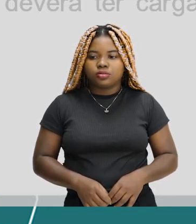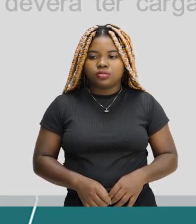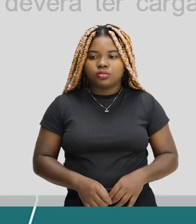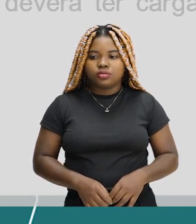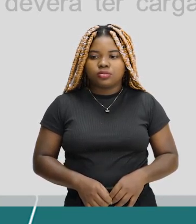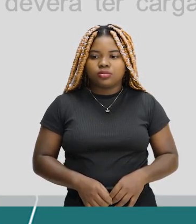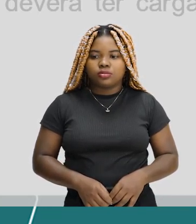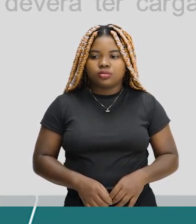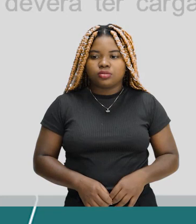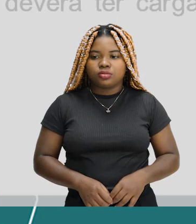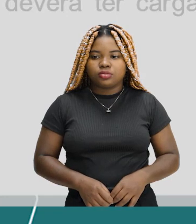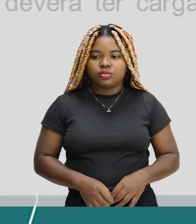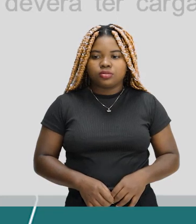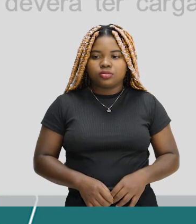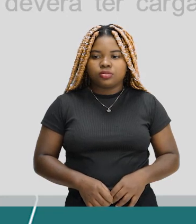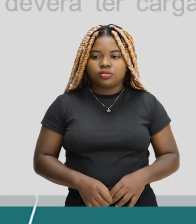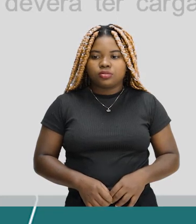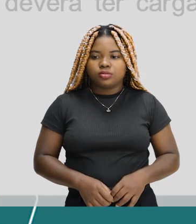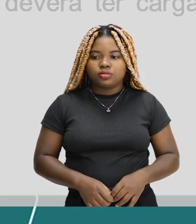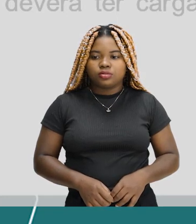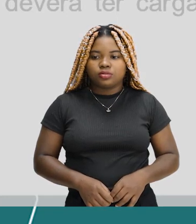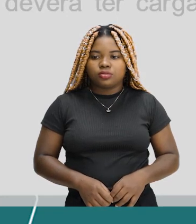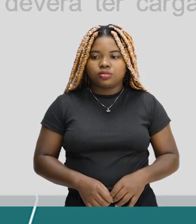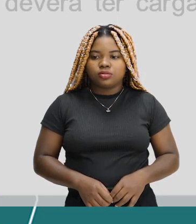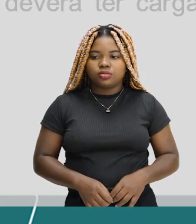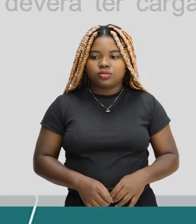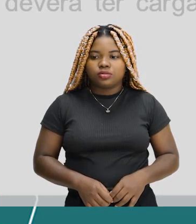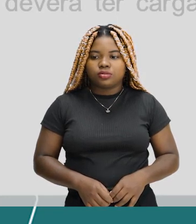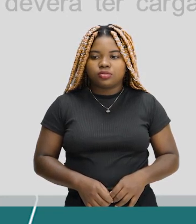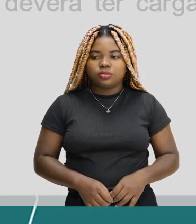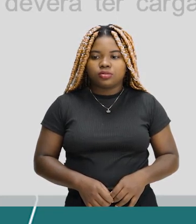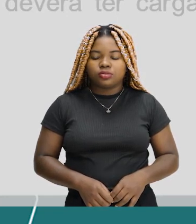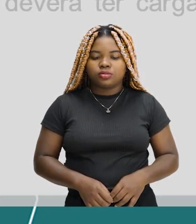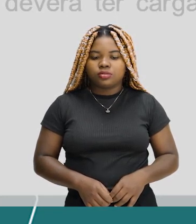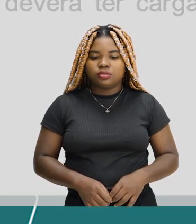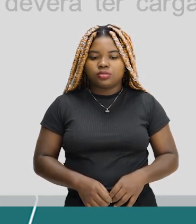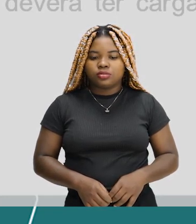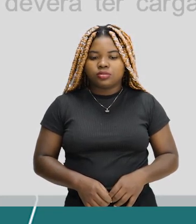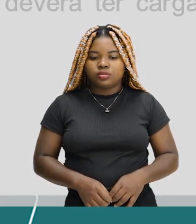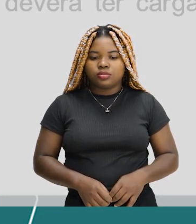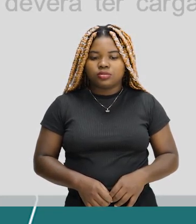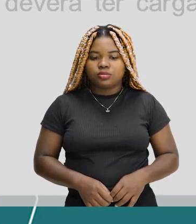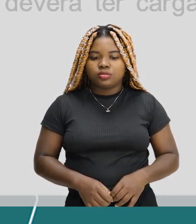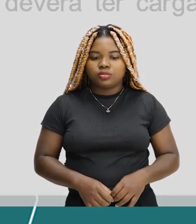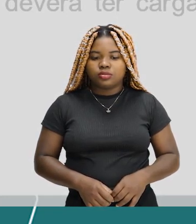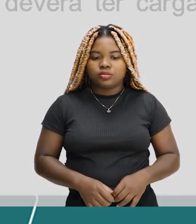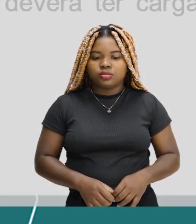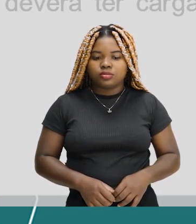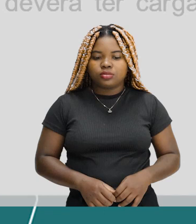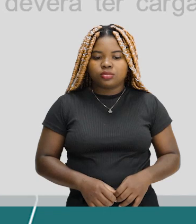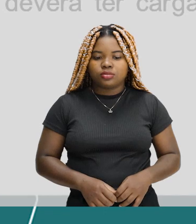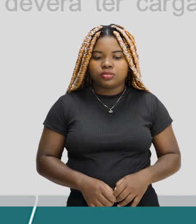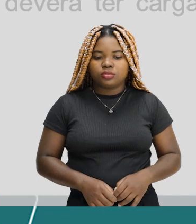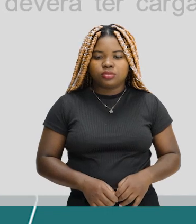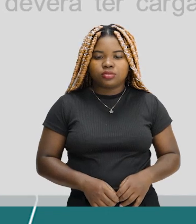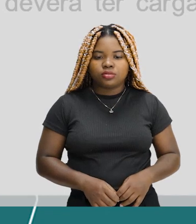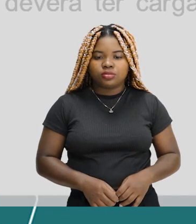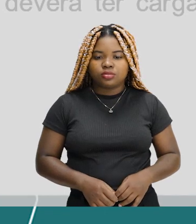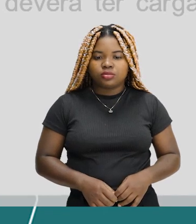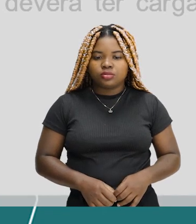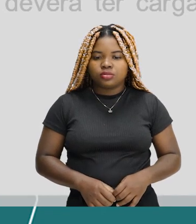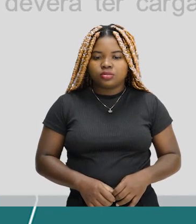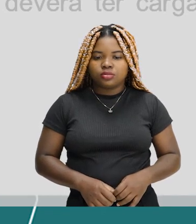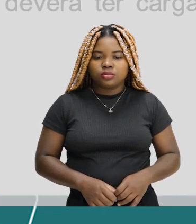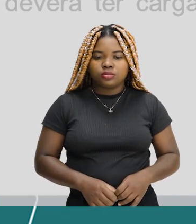é, se dividindo, né? Vai se dividir, em duas outras partículas, um muon com carga mais